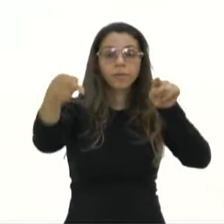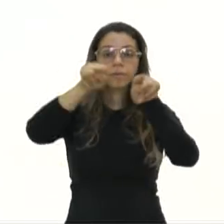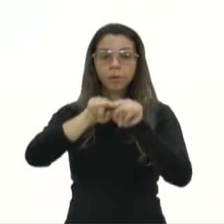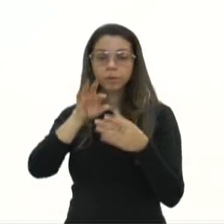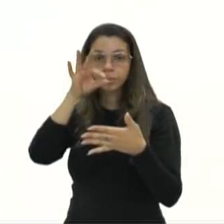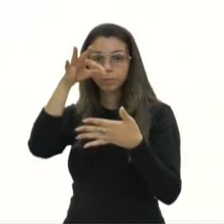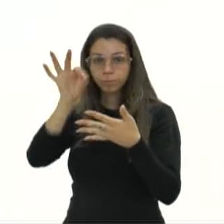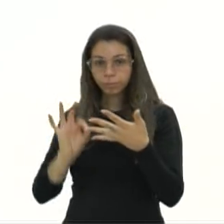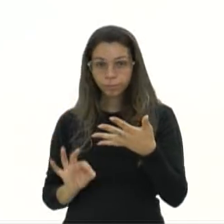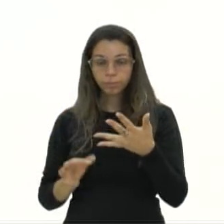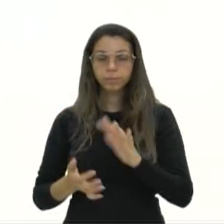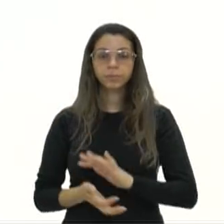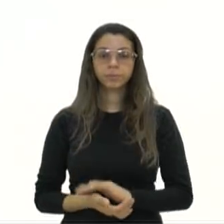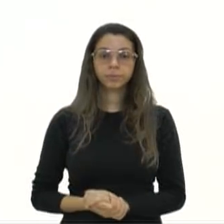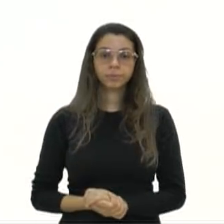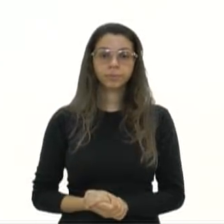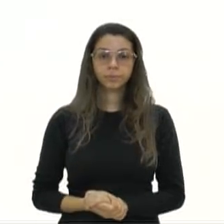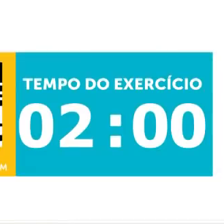com a correção.